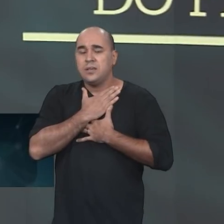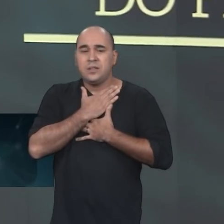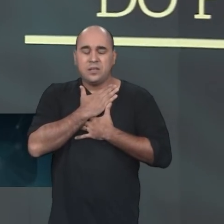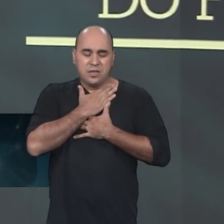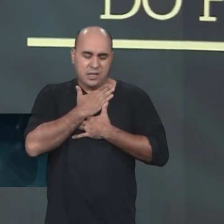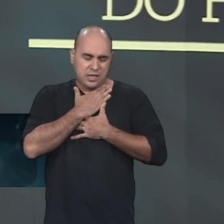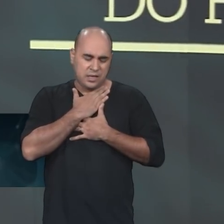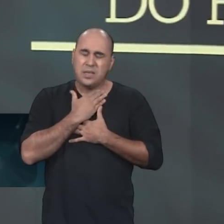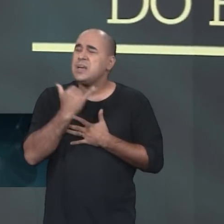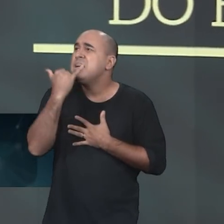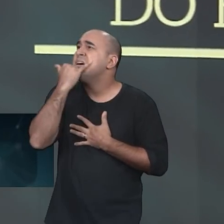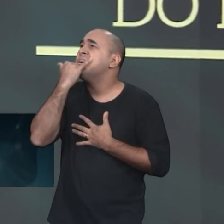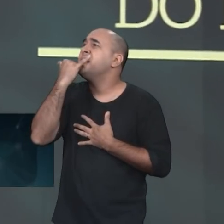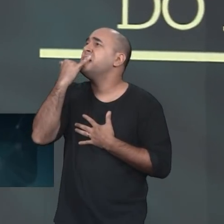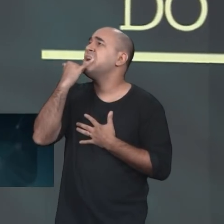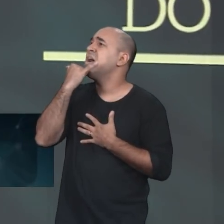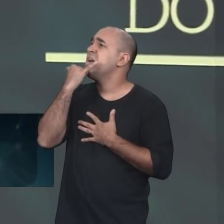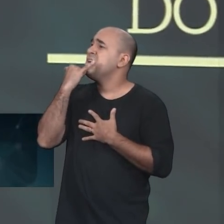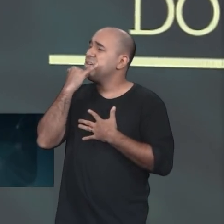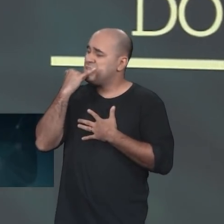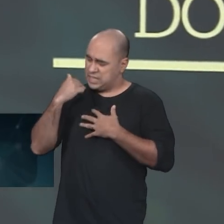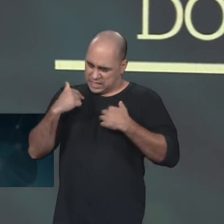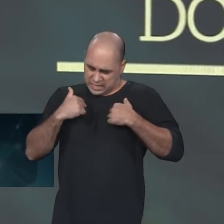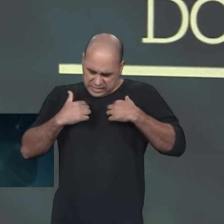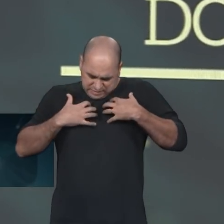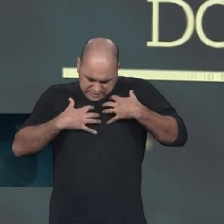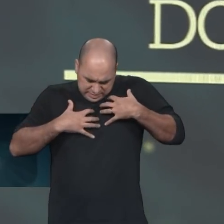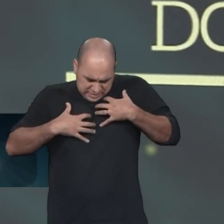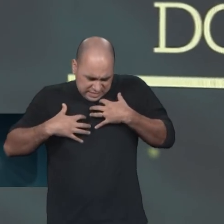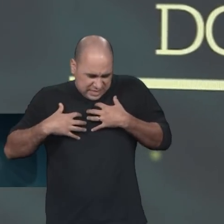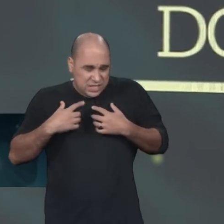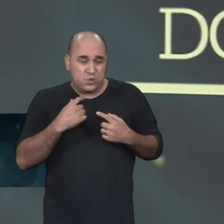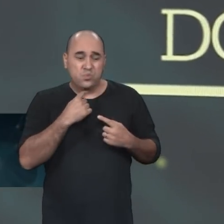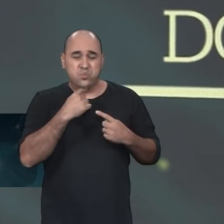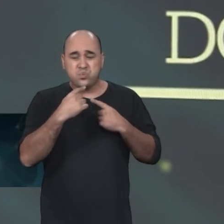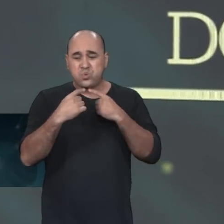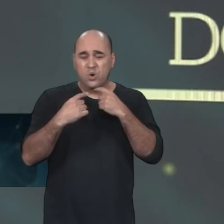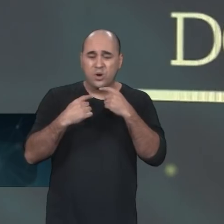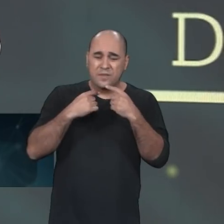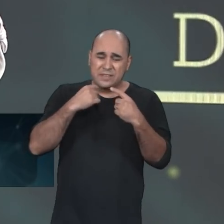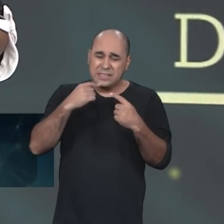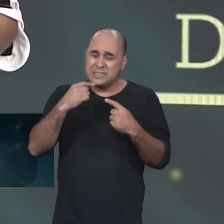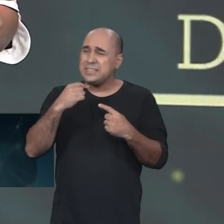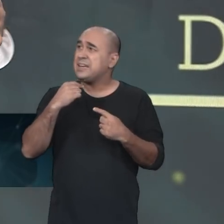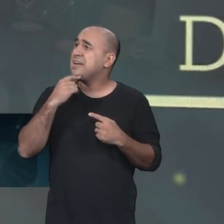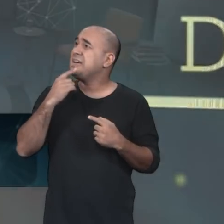Me perdoa, duvidei do teu amor.